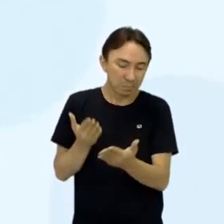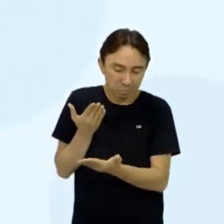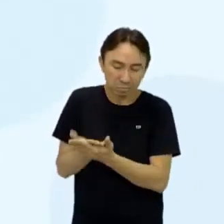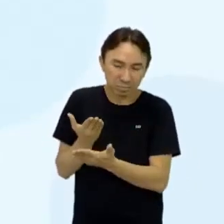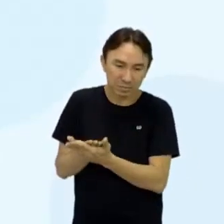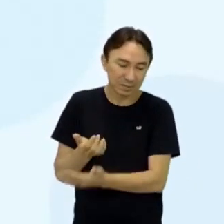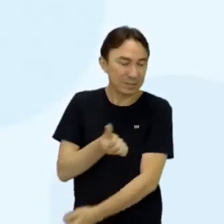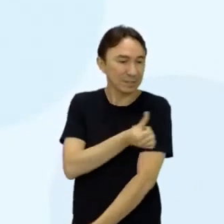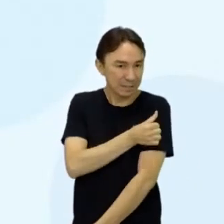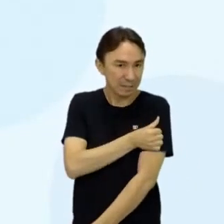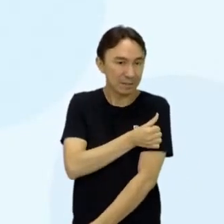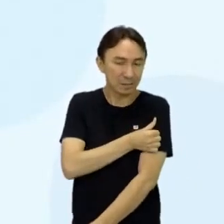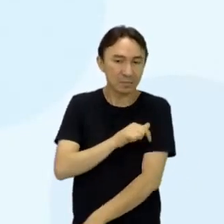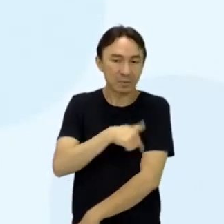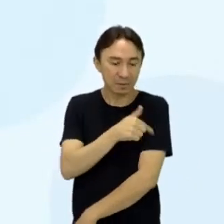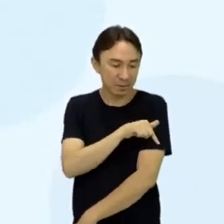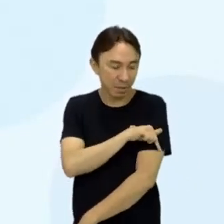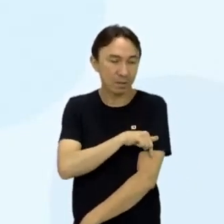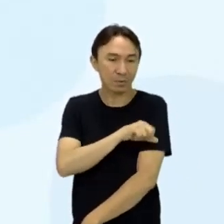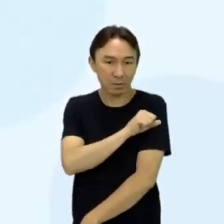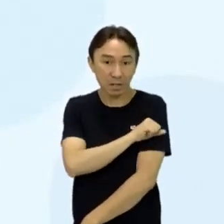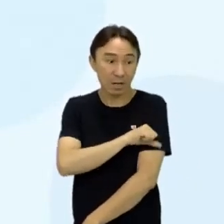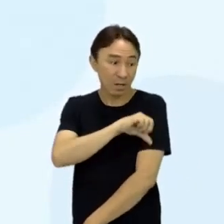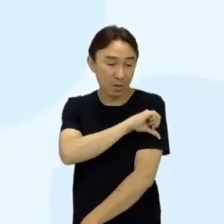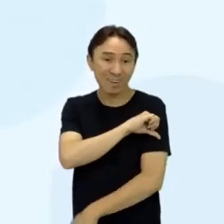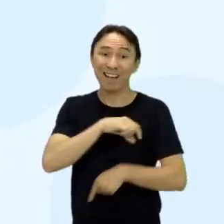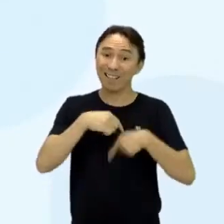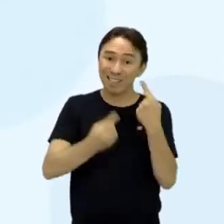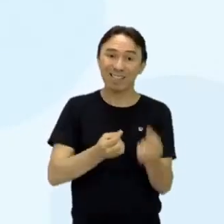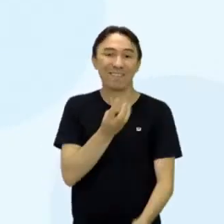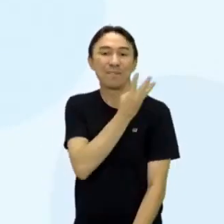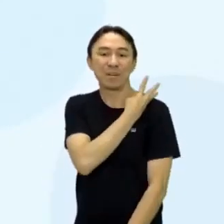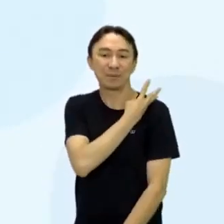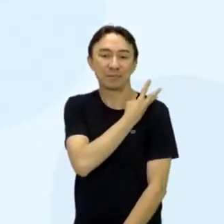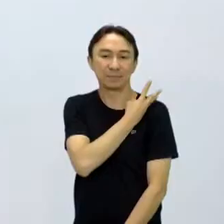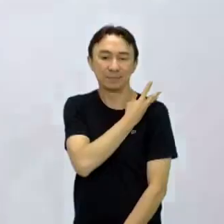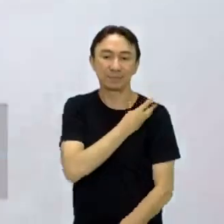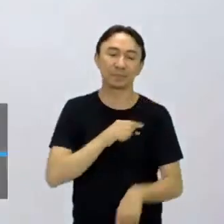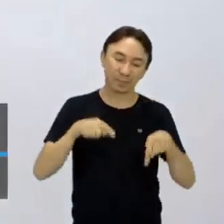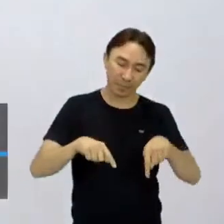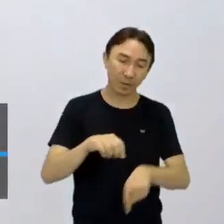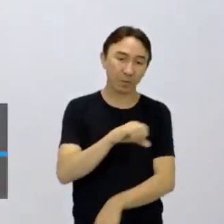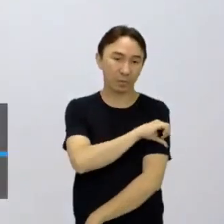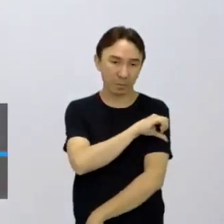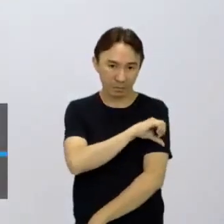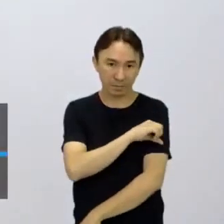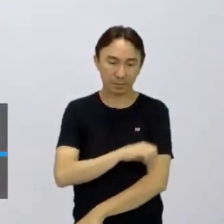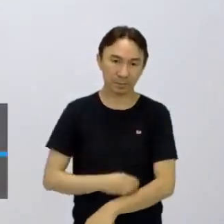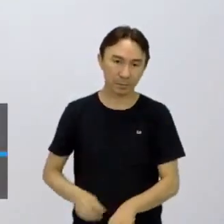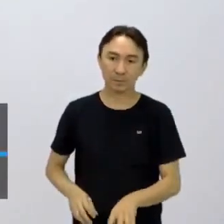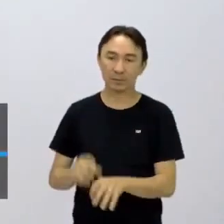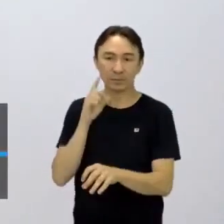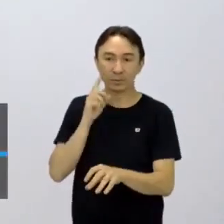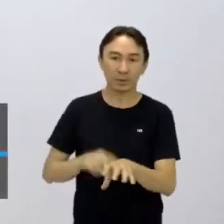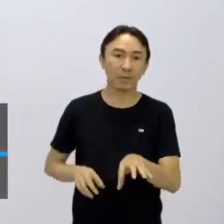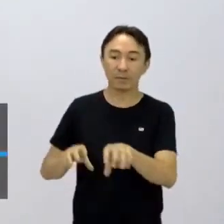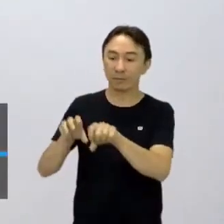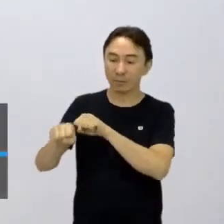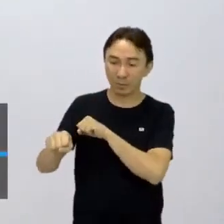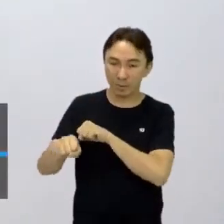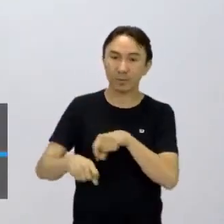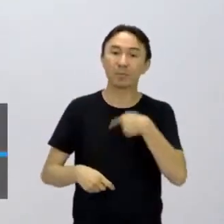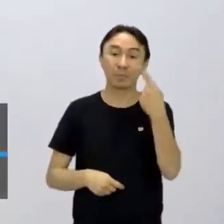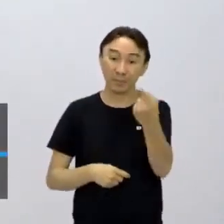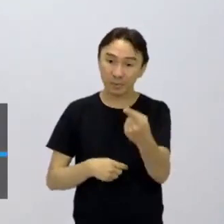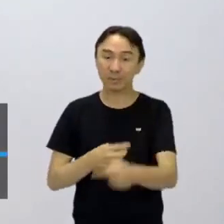até chegar no ensino médio, tá certo? Vocês vão sair daqui do nono ano com uma ampliação do conjunto para os números reais, e lá no